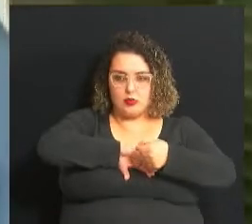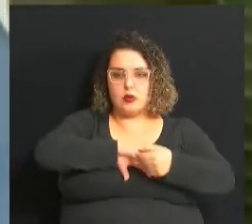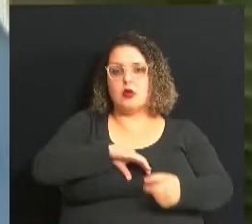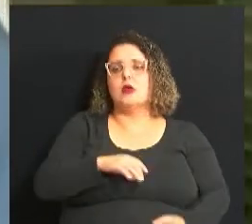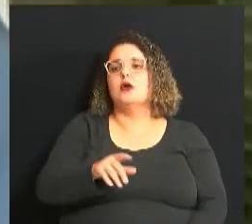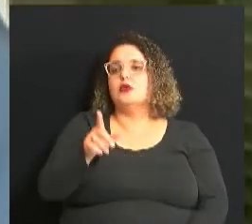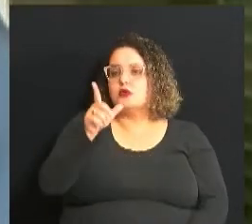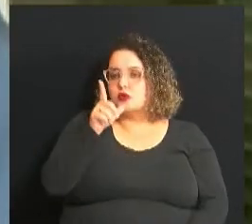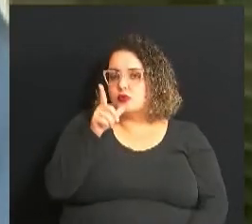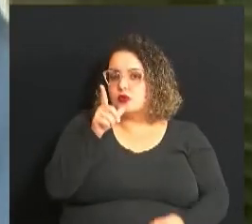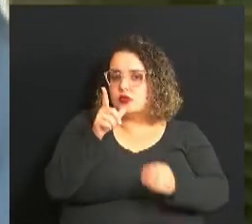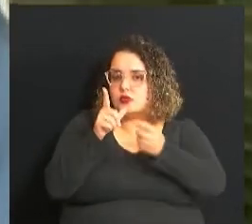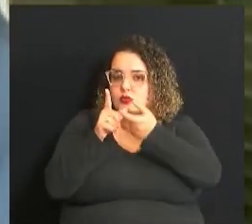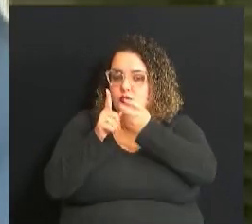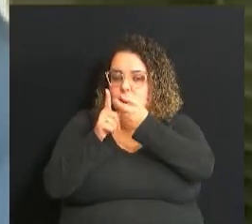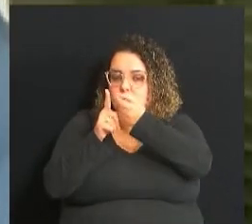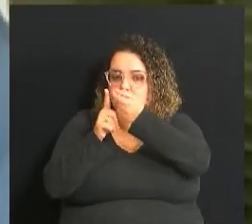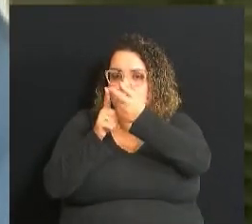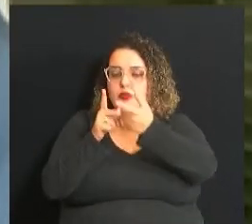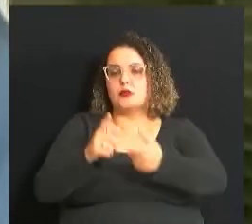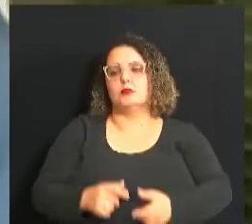são grandes